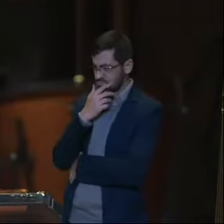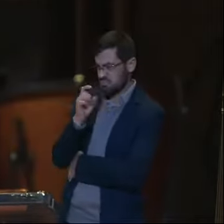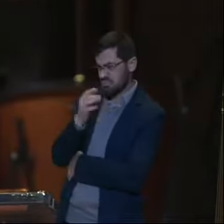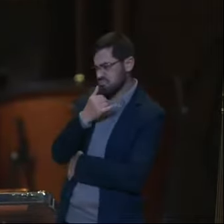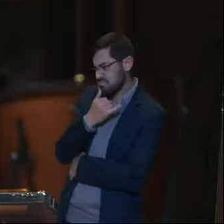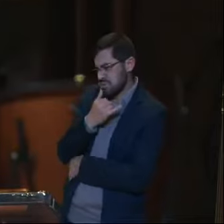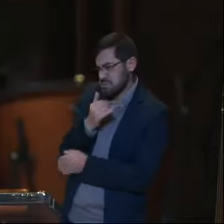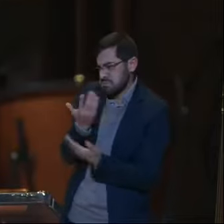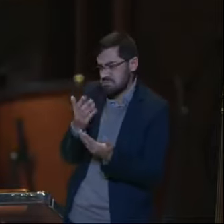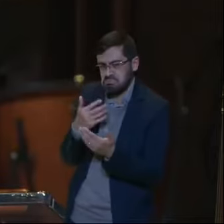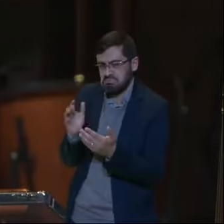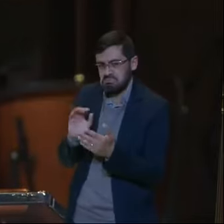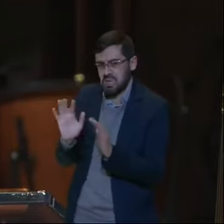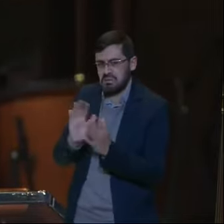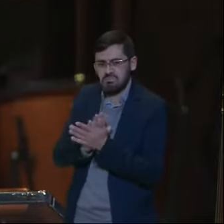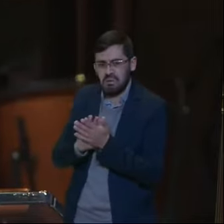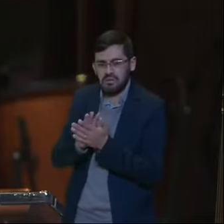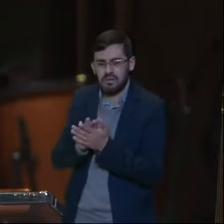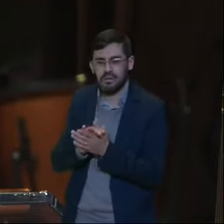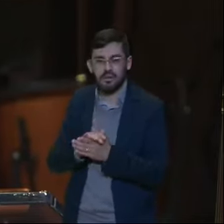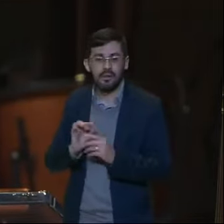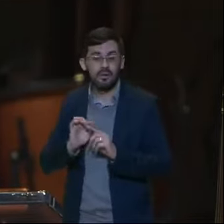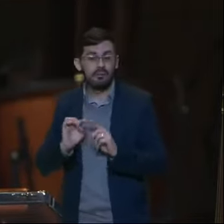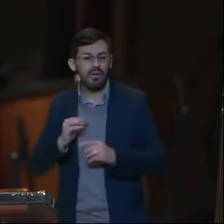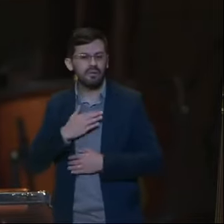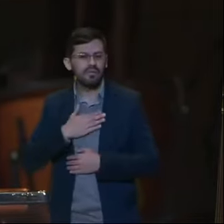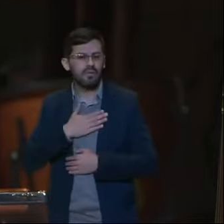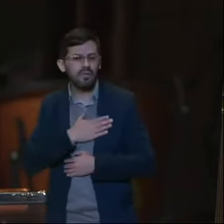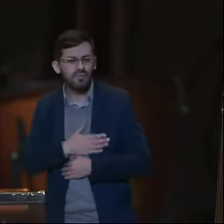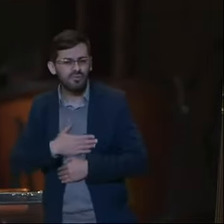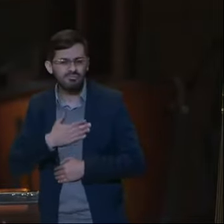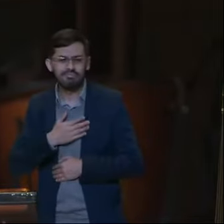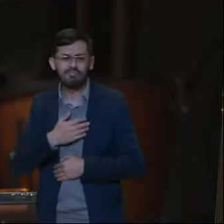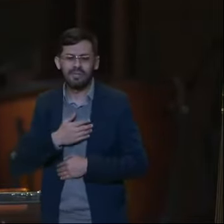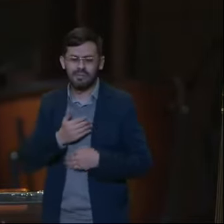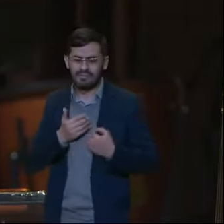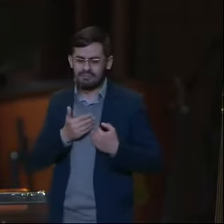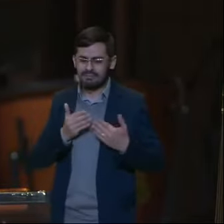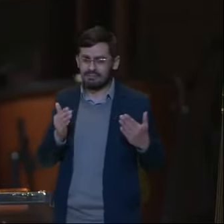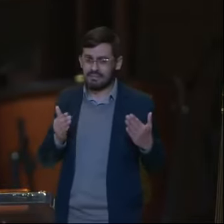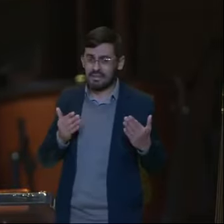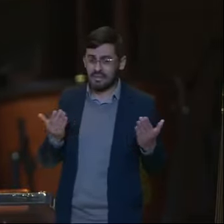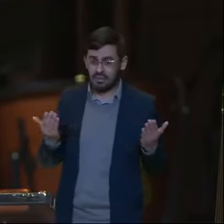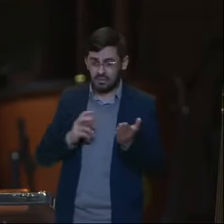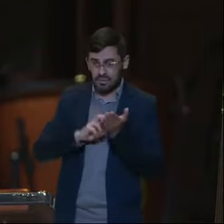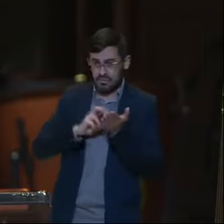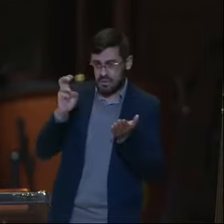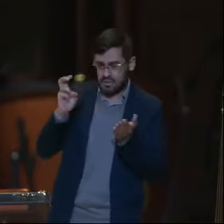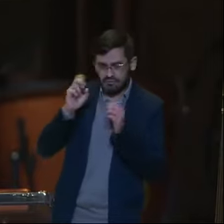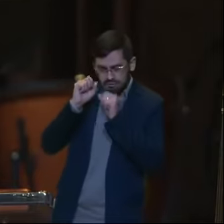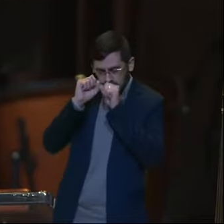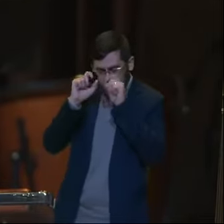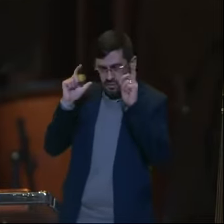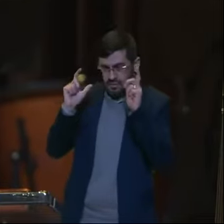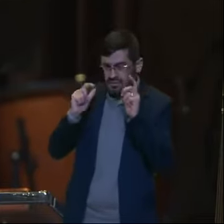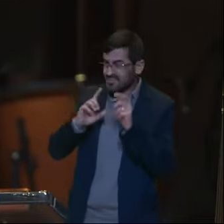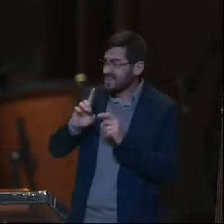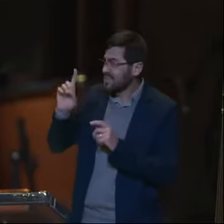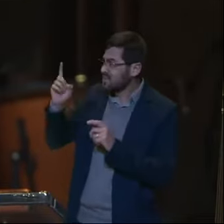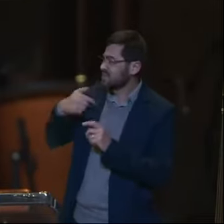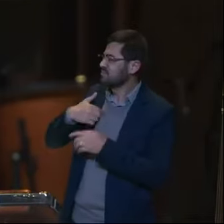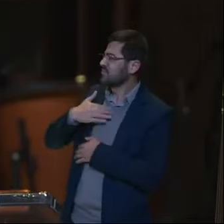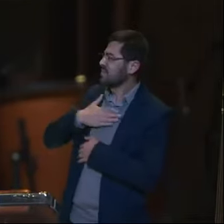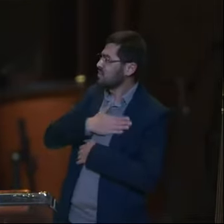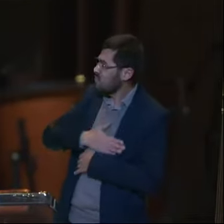nesses dias. E gente, como é gostoso você abrir o seu coração para a palavra de Deus. Hoje de manhã eu acordei, falei assim: Deus, eu gosto